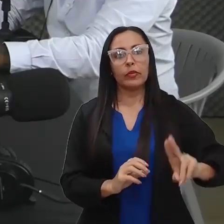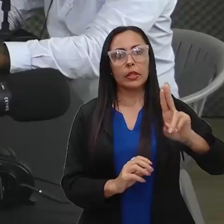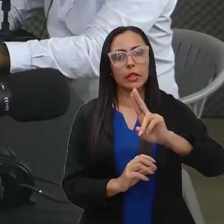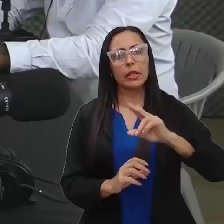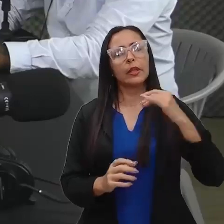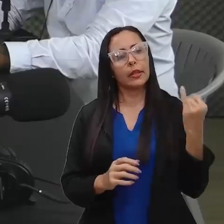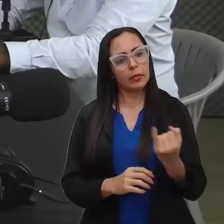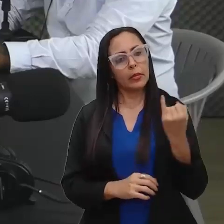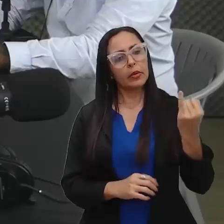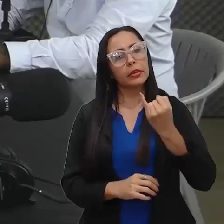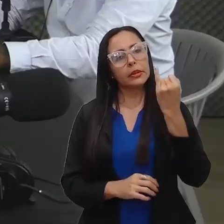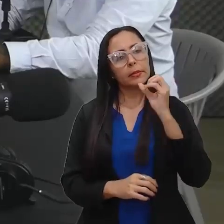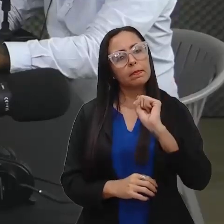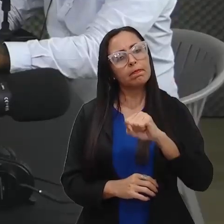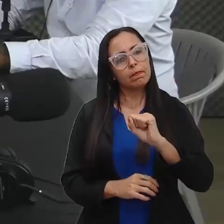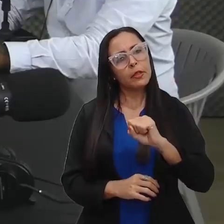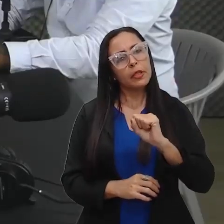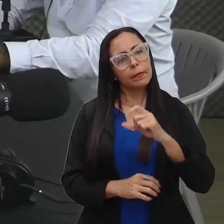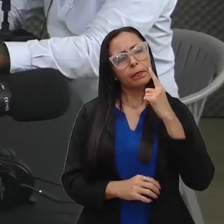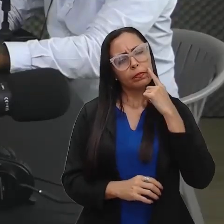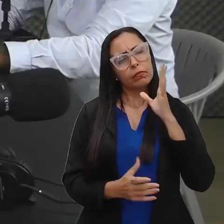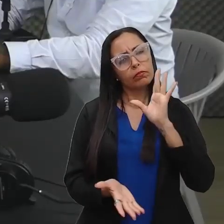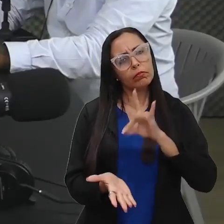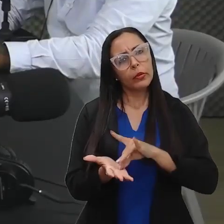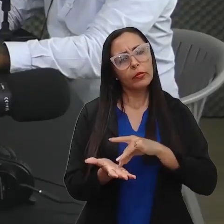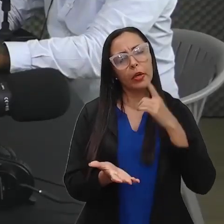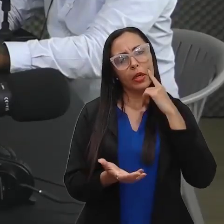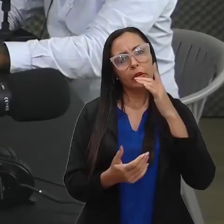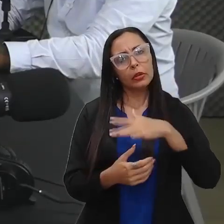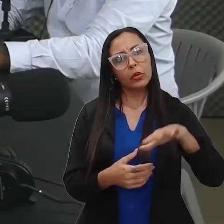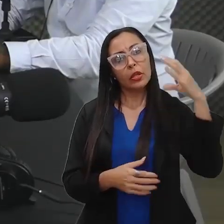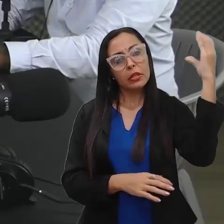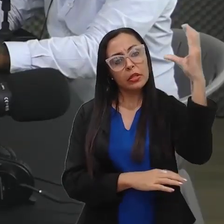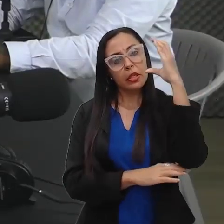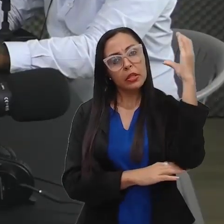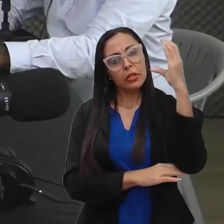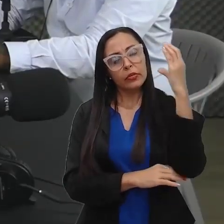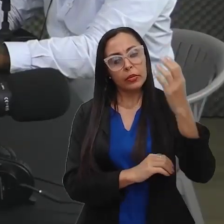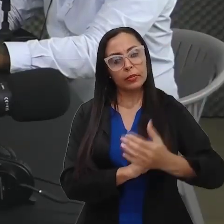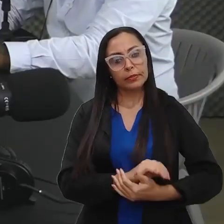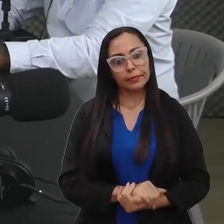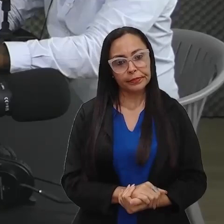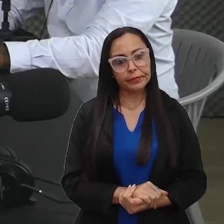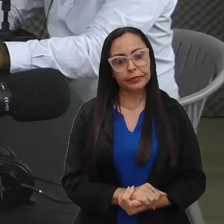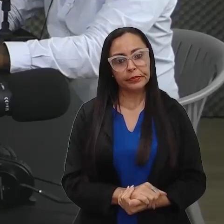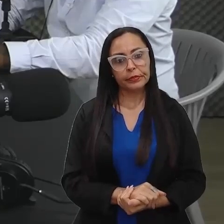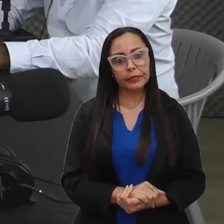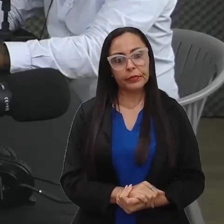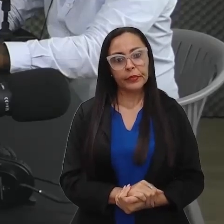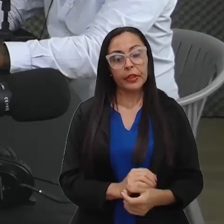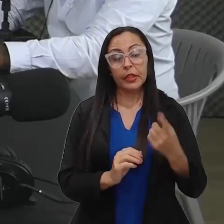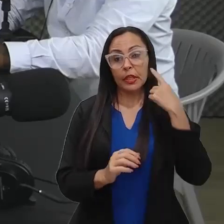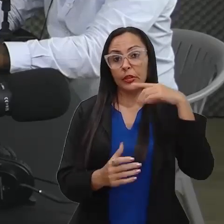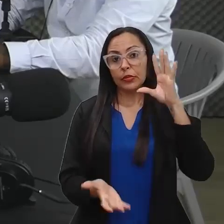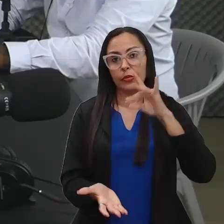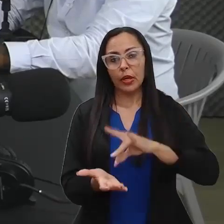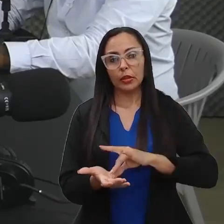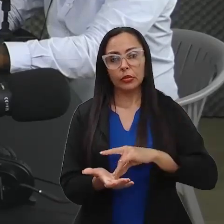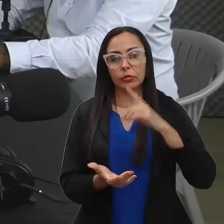papel importante, que é, de fato, tornar científico esse tema, né? Que é, de fato, né,